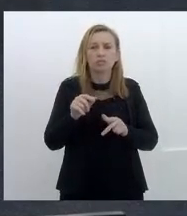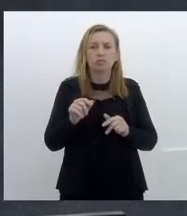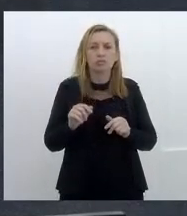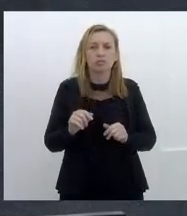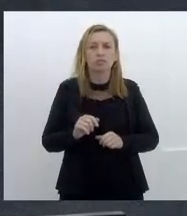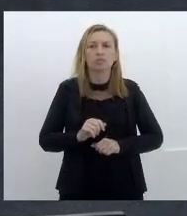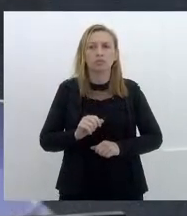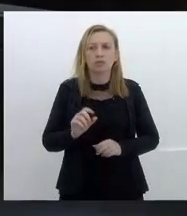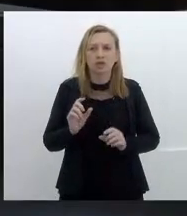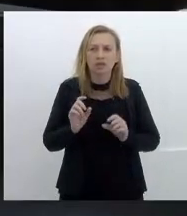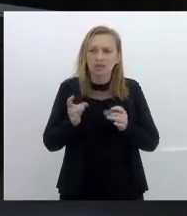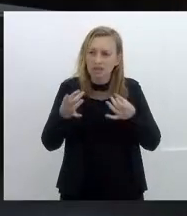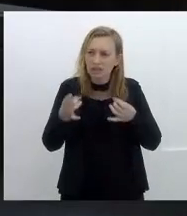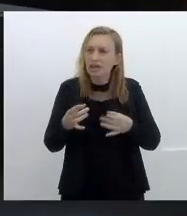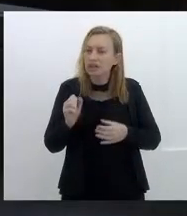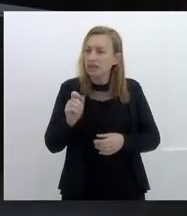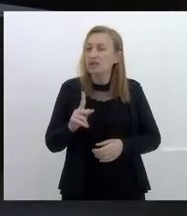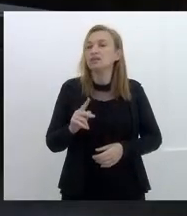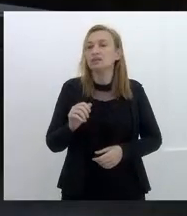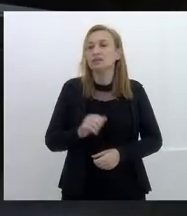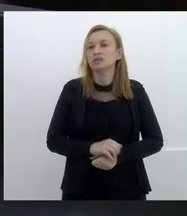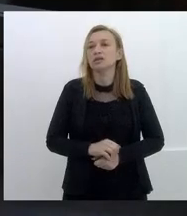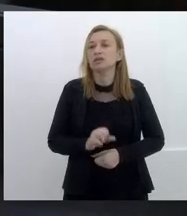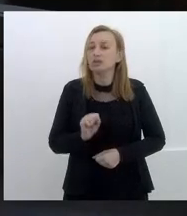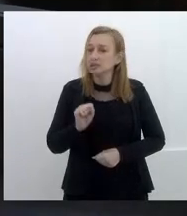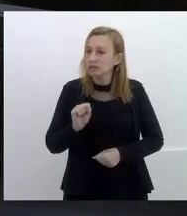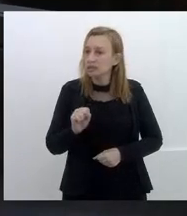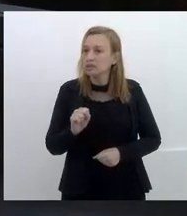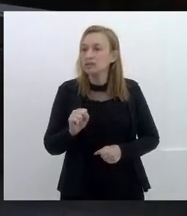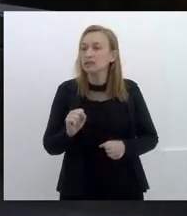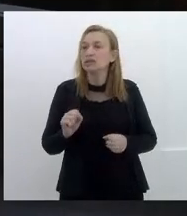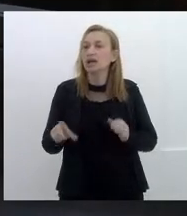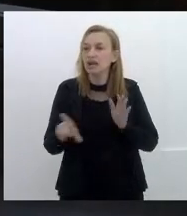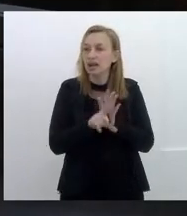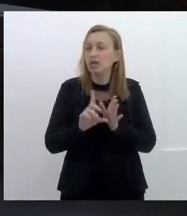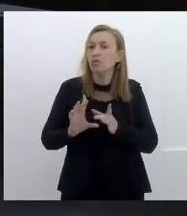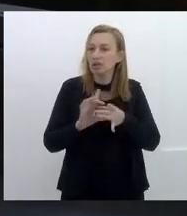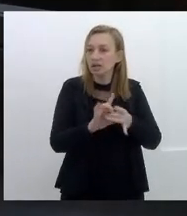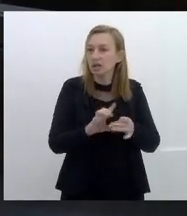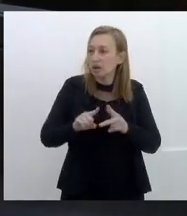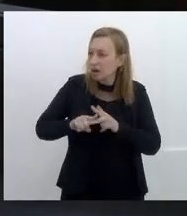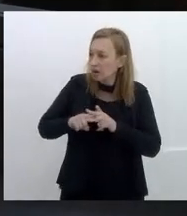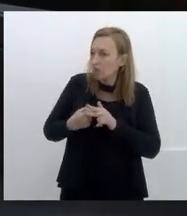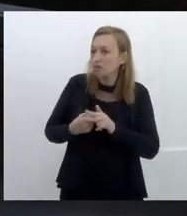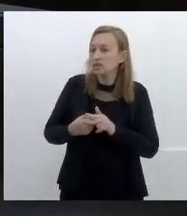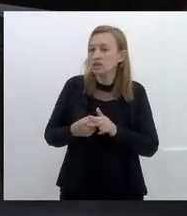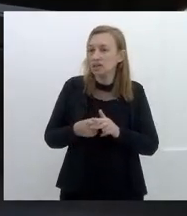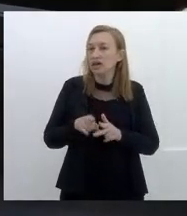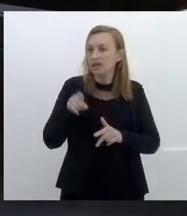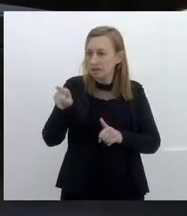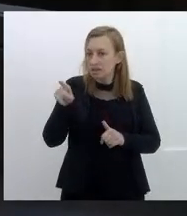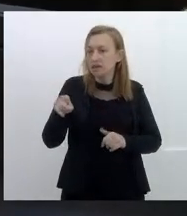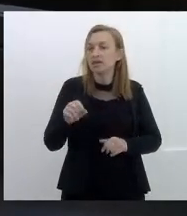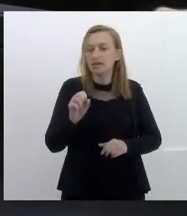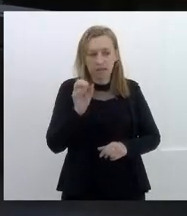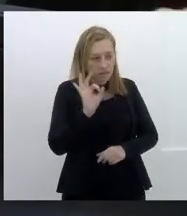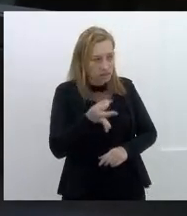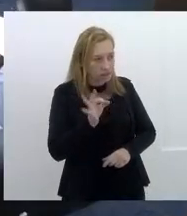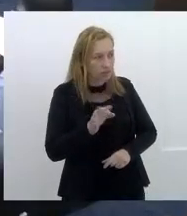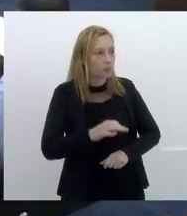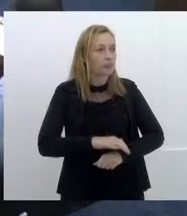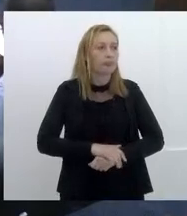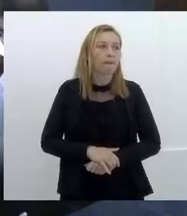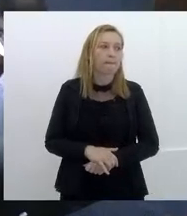não é e deverá ter a Lei Complementar para regulamentar exatamente